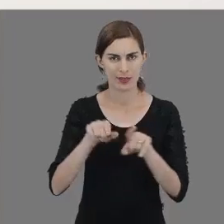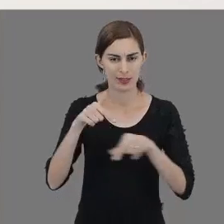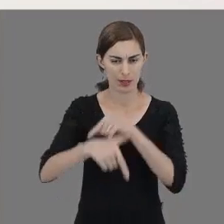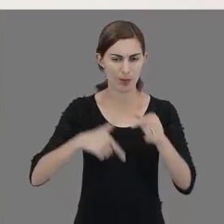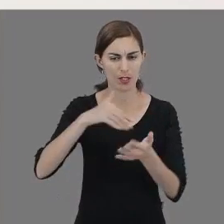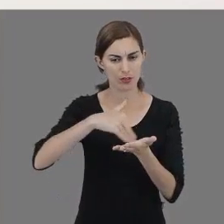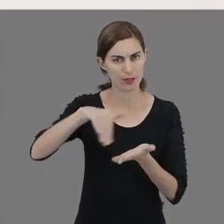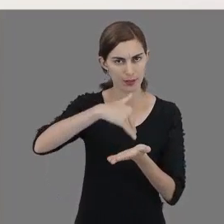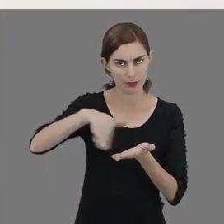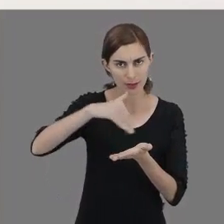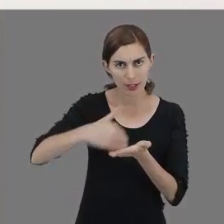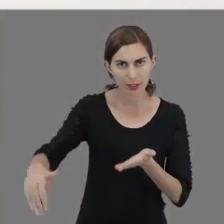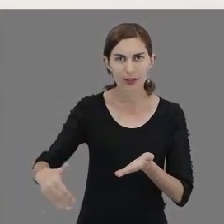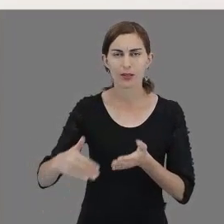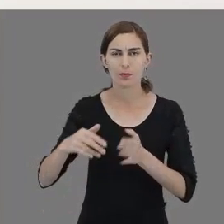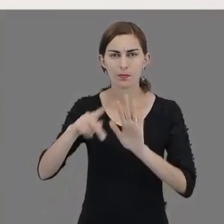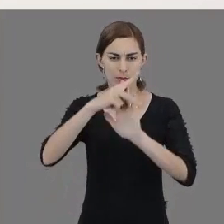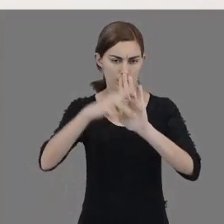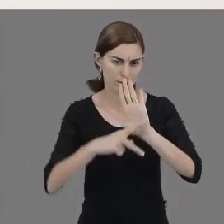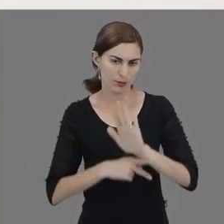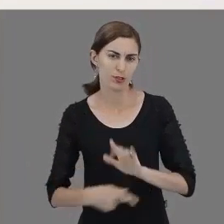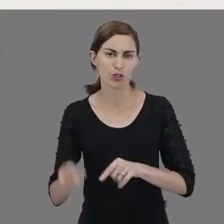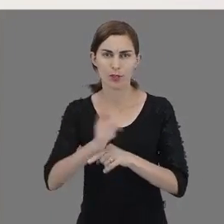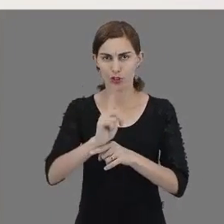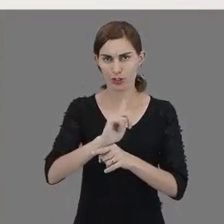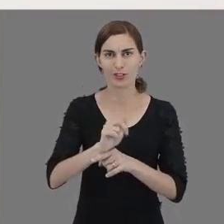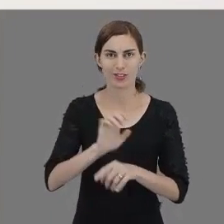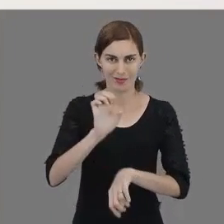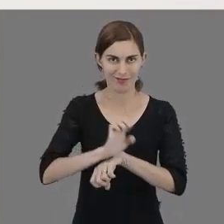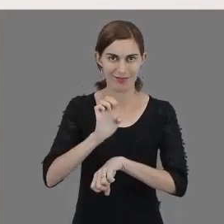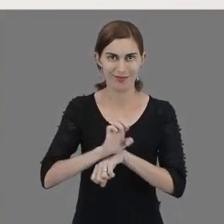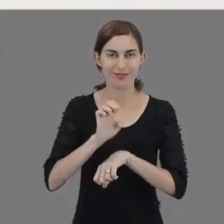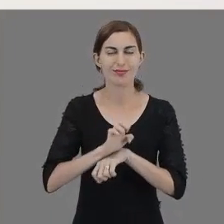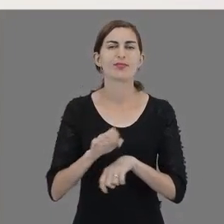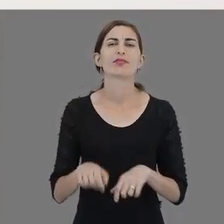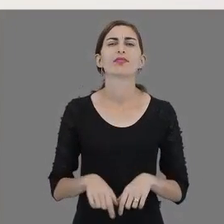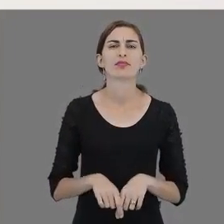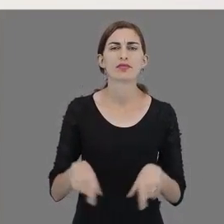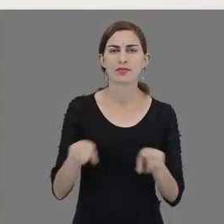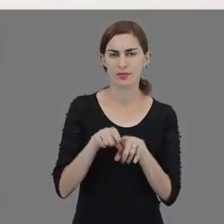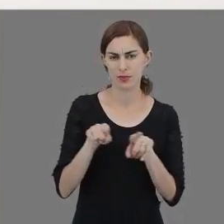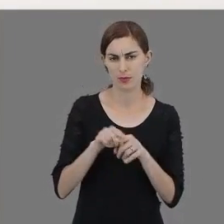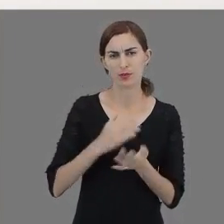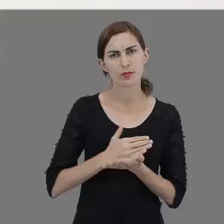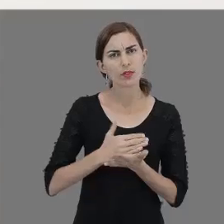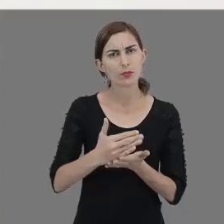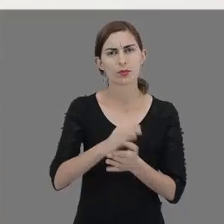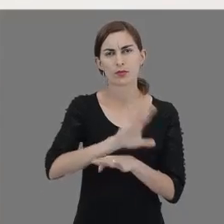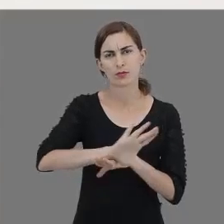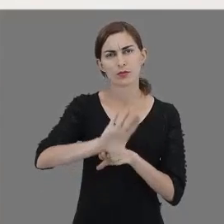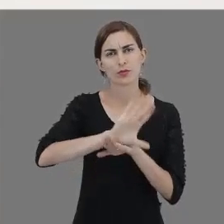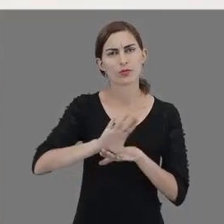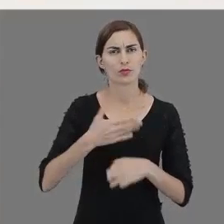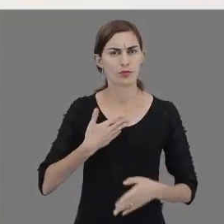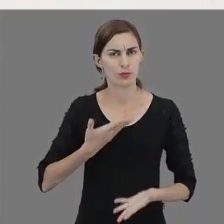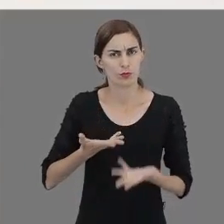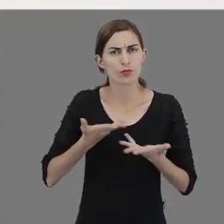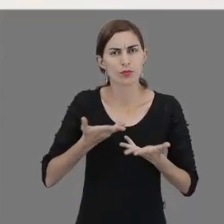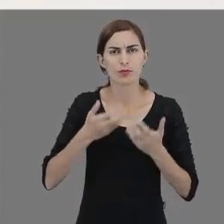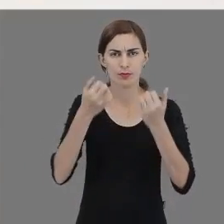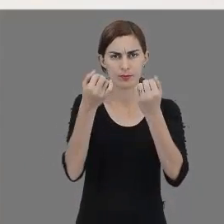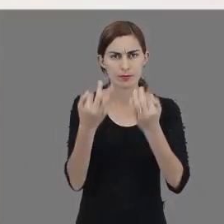Secretaria de Planejamento e Gestão, na CEPLAG aqui do Estado. E aí, para a gente começar o curso, eu gostaria